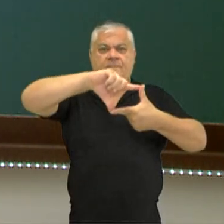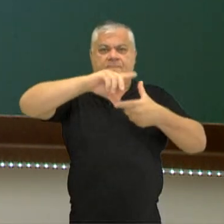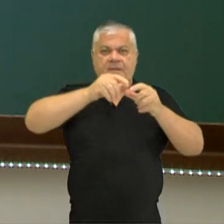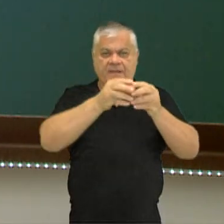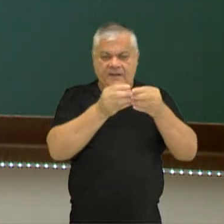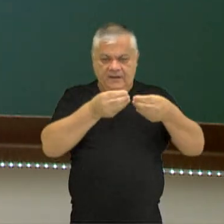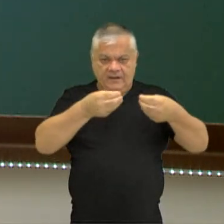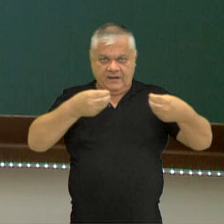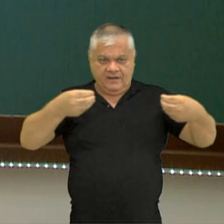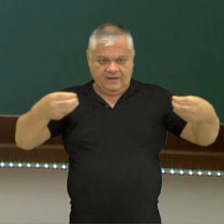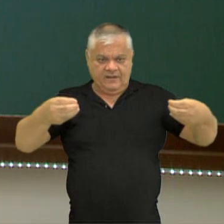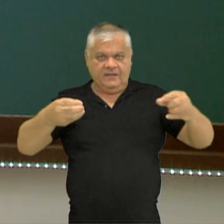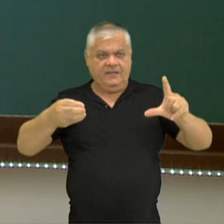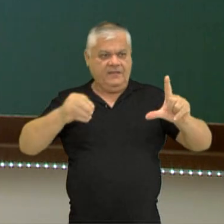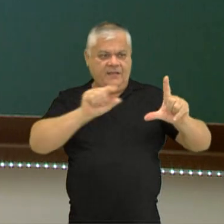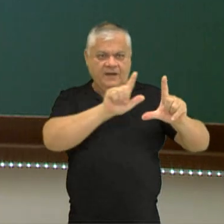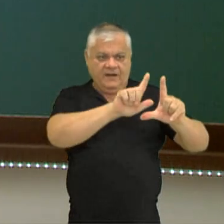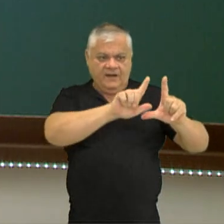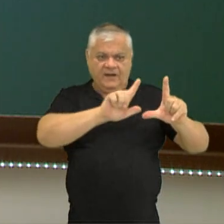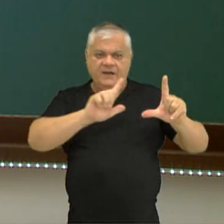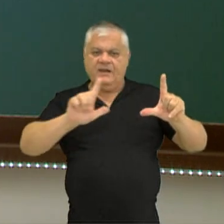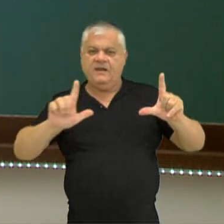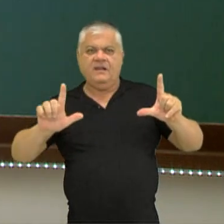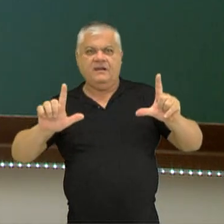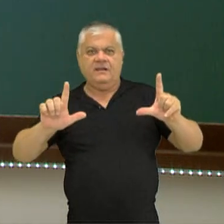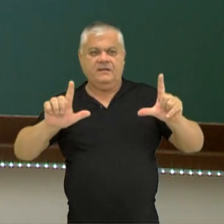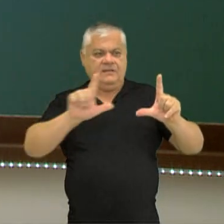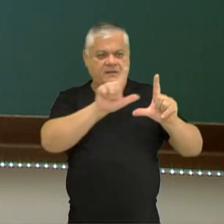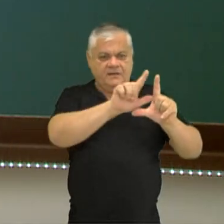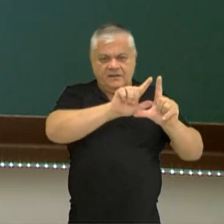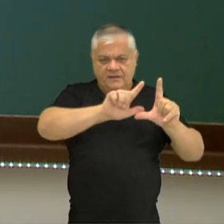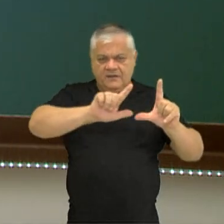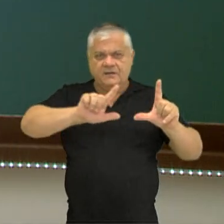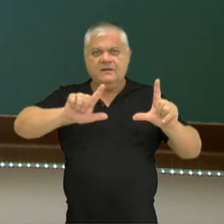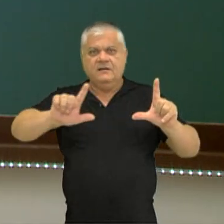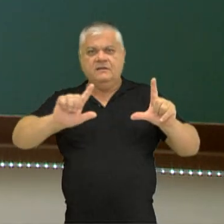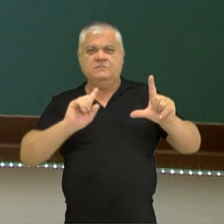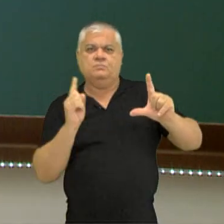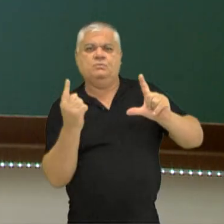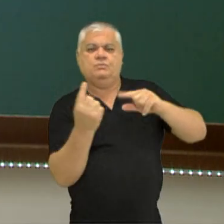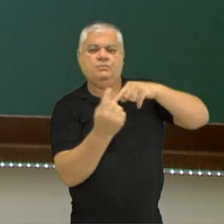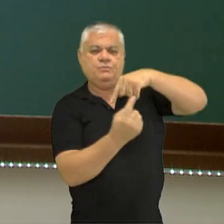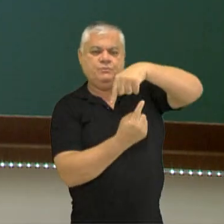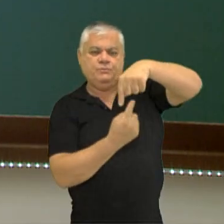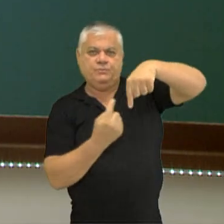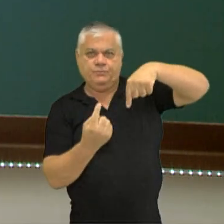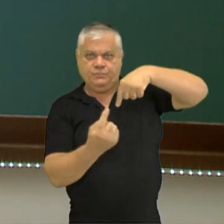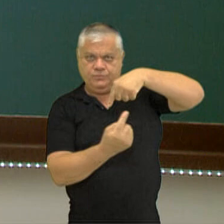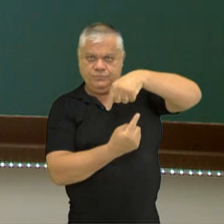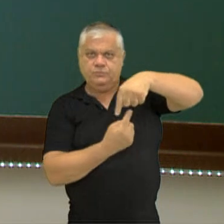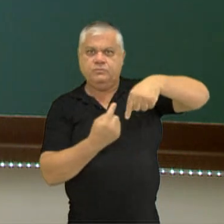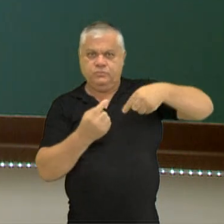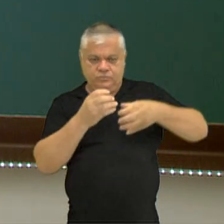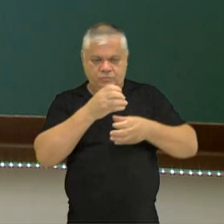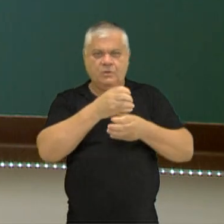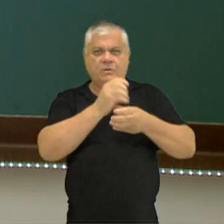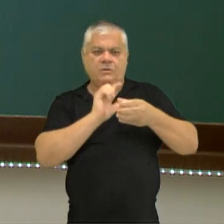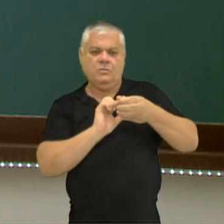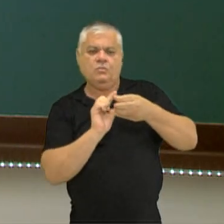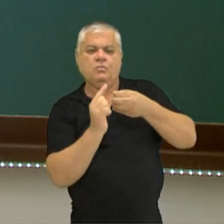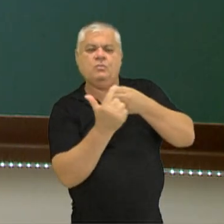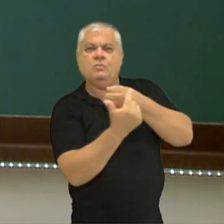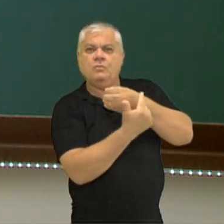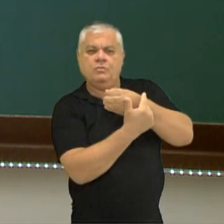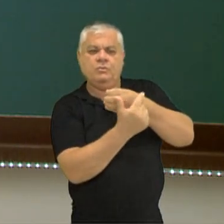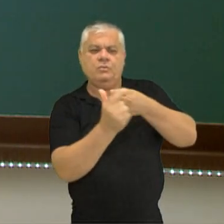aqui, ele vai estar exatamente em torno daqui da circunferência, né, do círculo ali, que é a